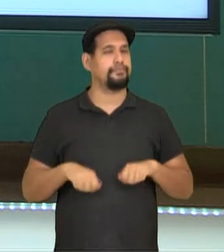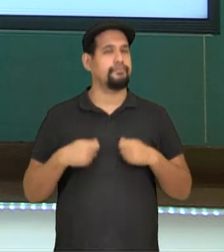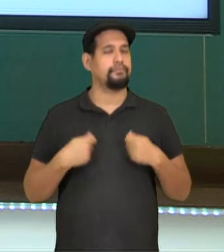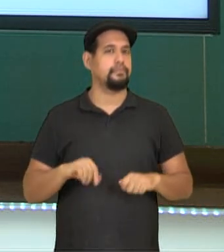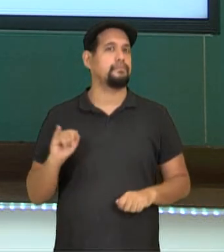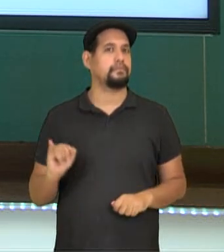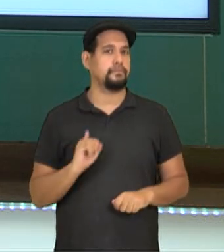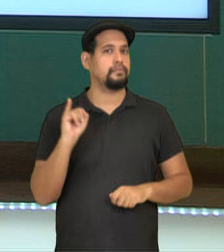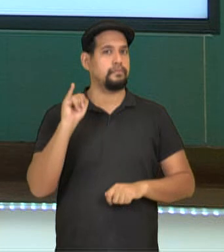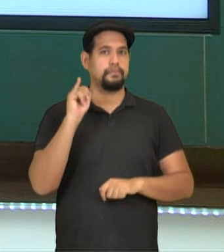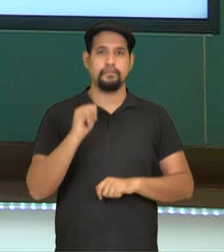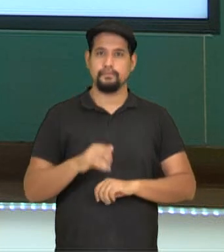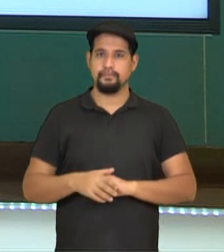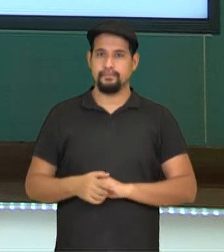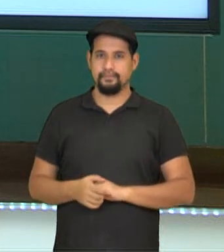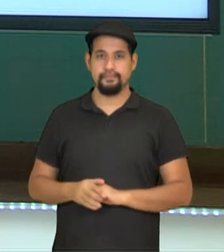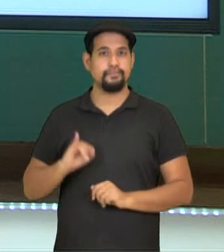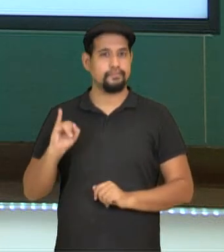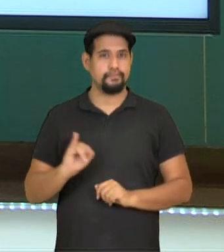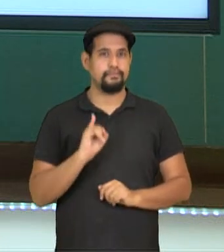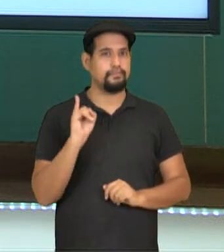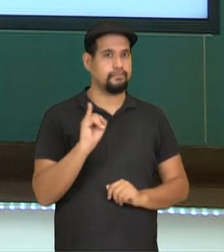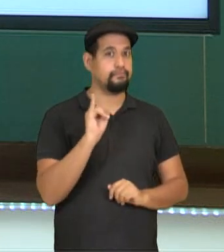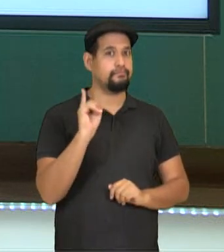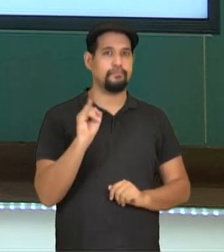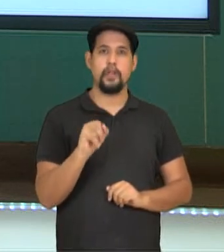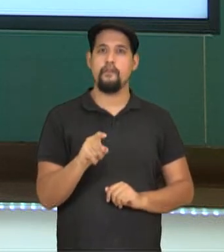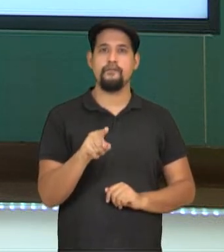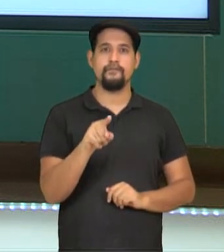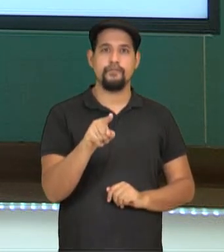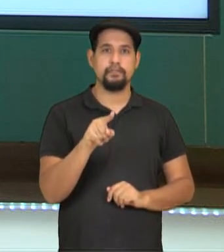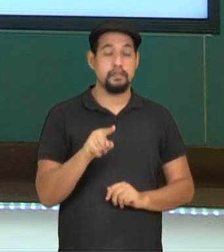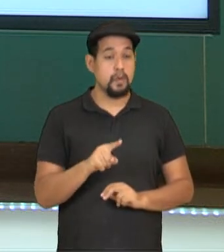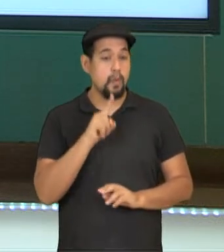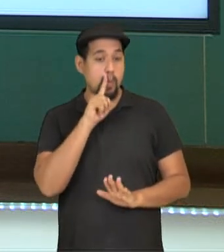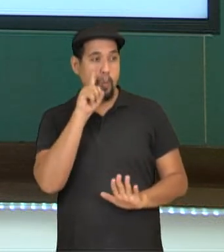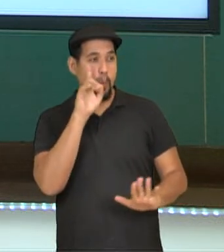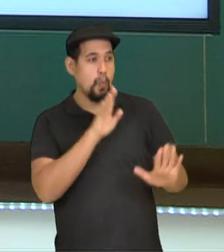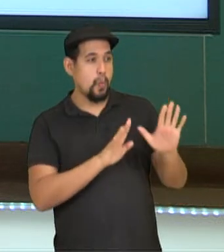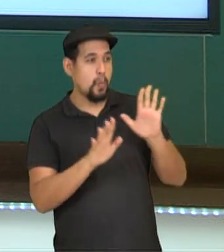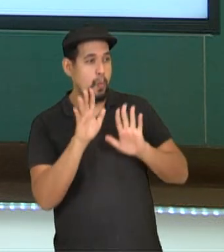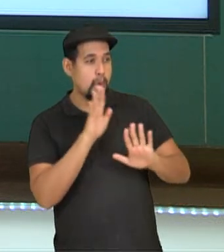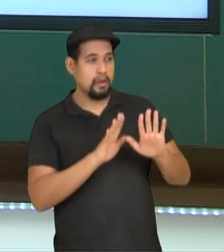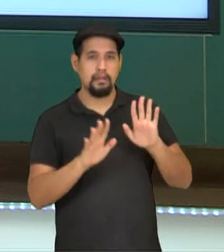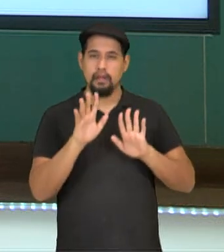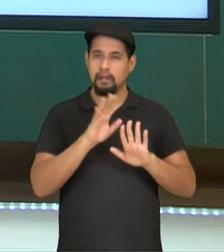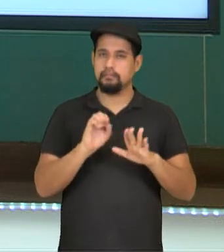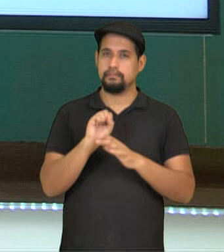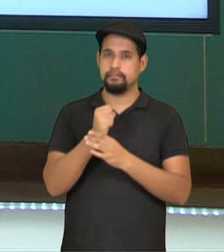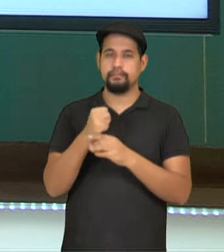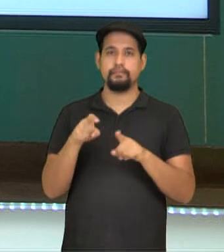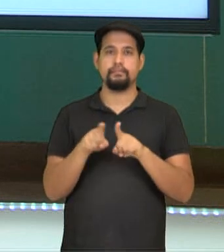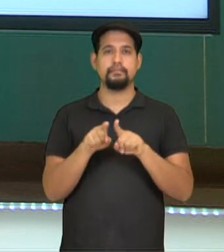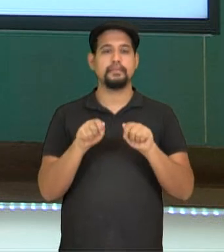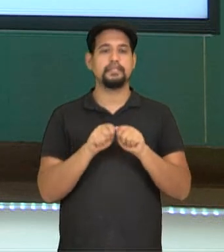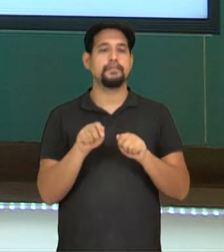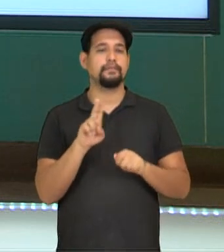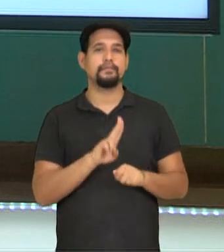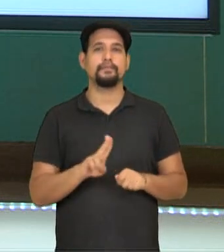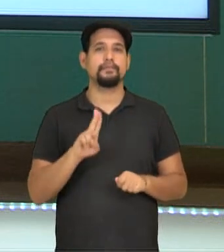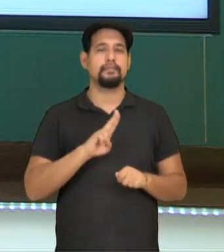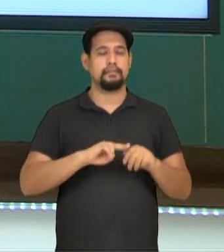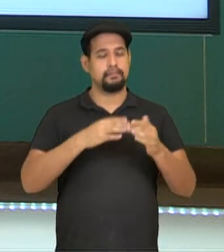essenciais, tá bom? É muito importante você zelar pela tua segurança quando você vai